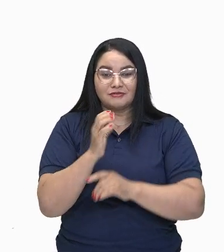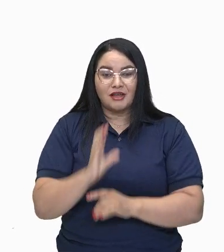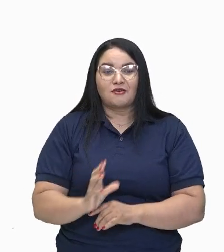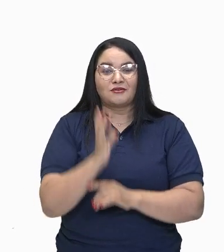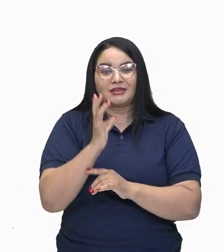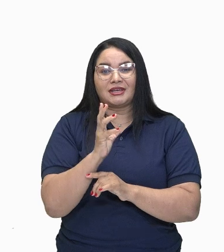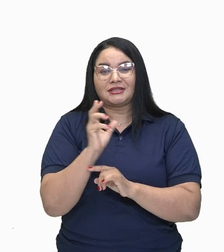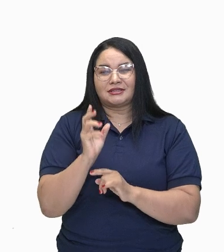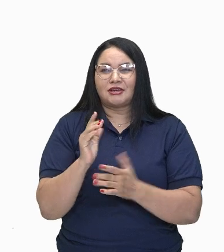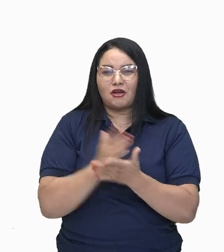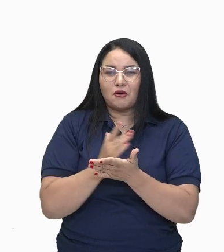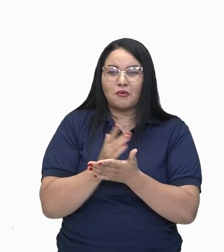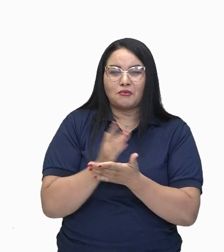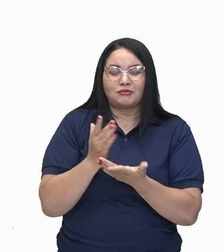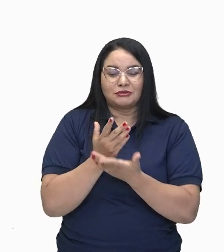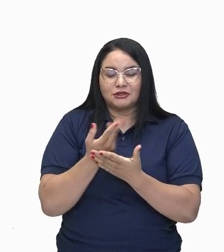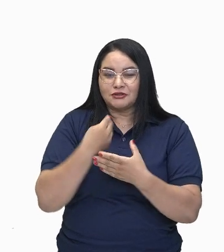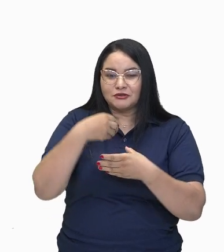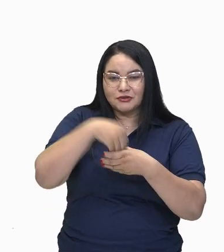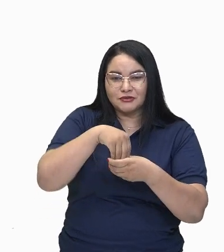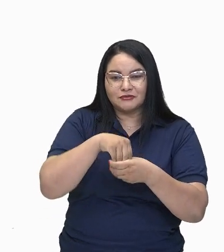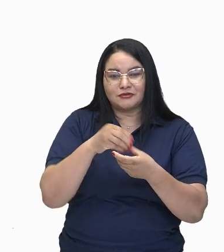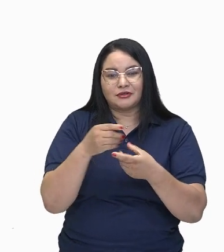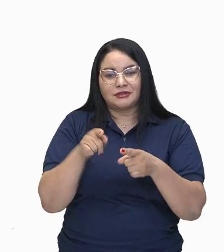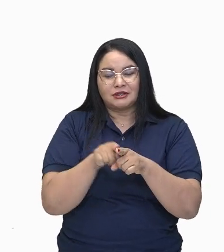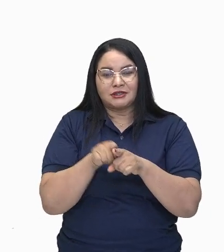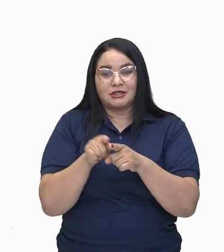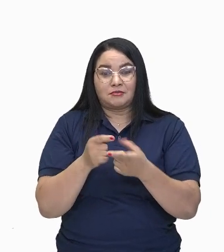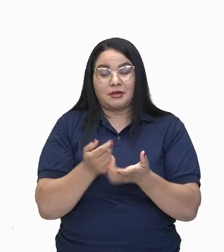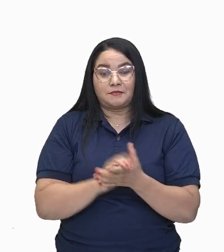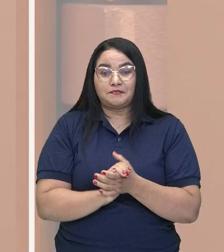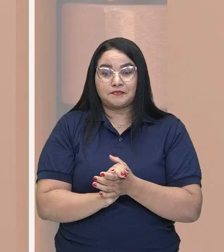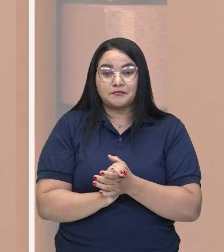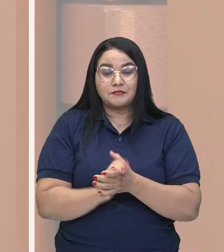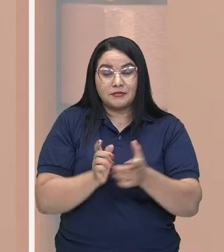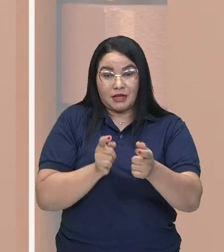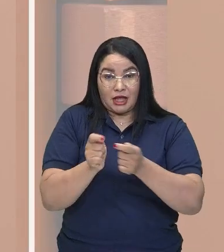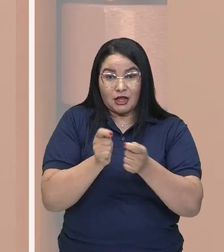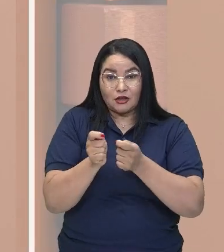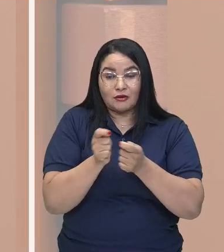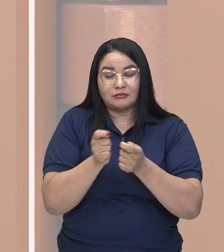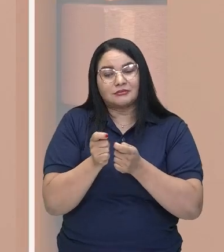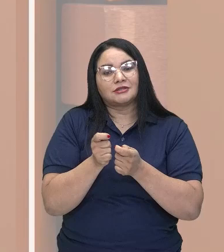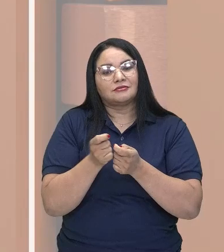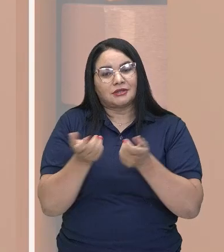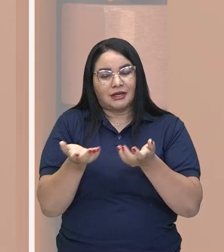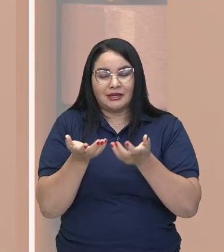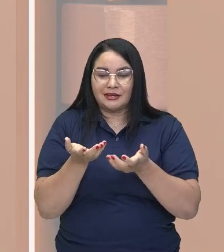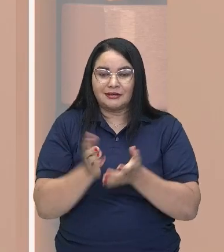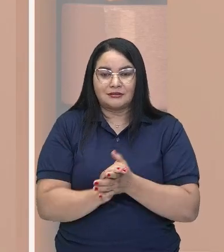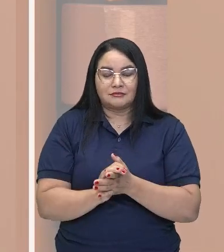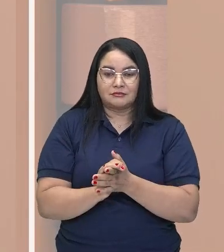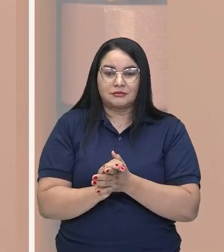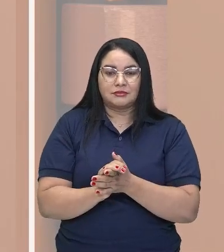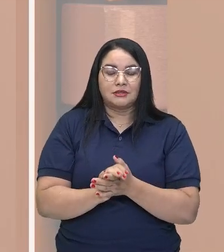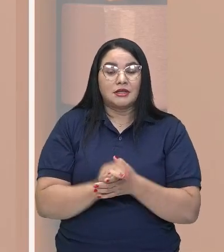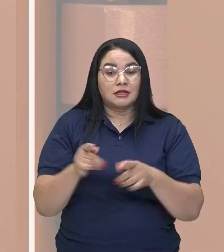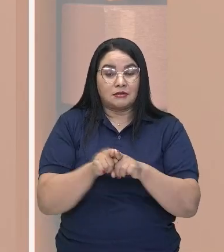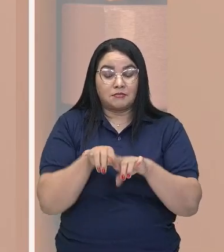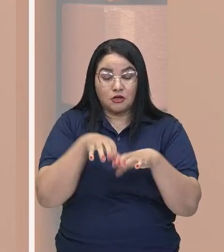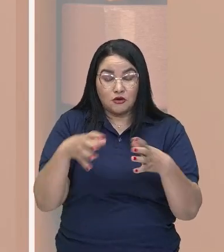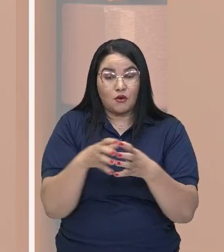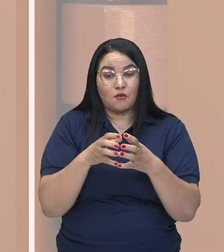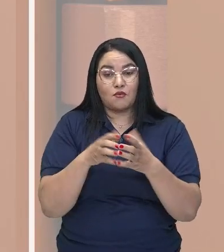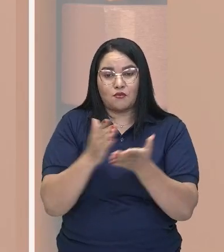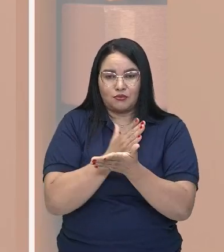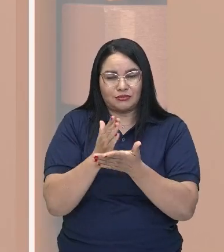redes sociais, de fake news, né? E de manipulação das eleições, né? Então, grupos vão